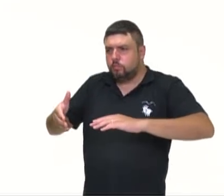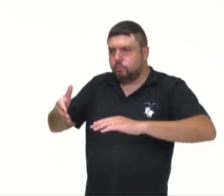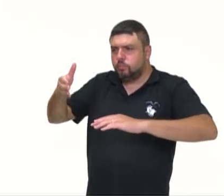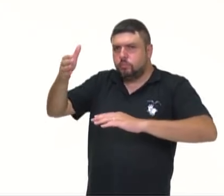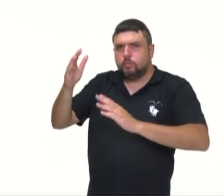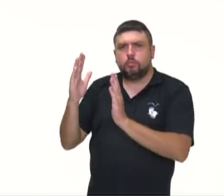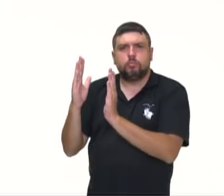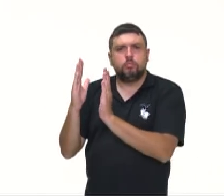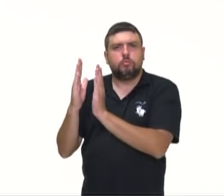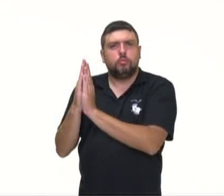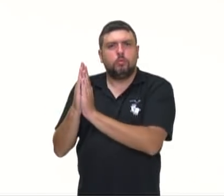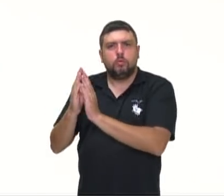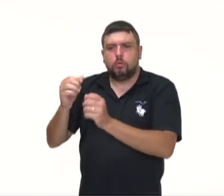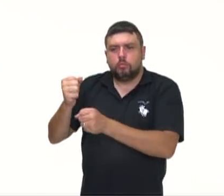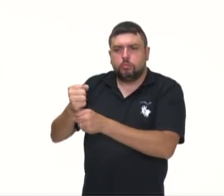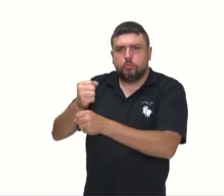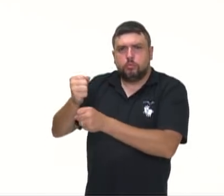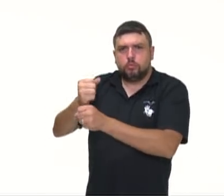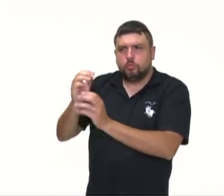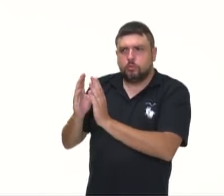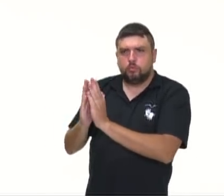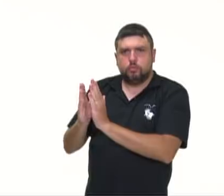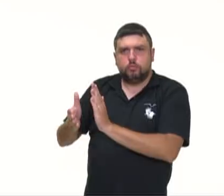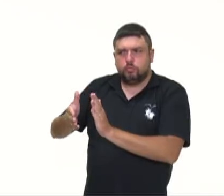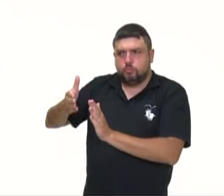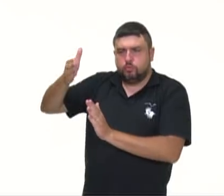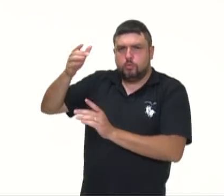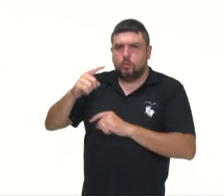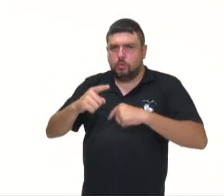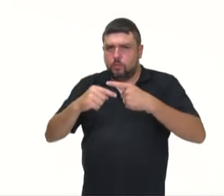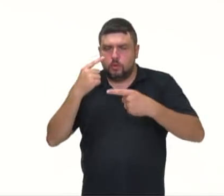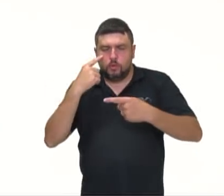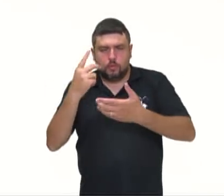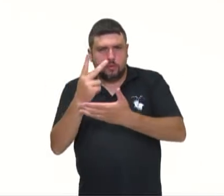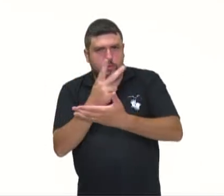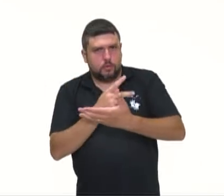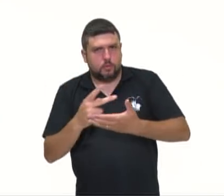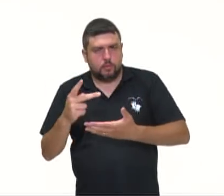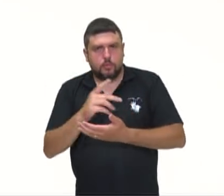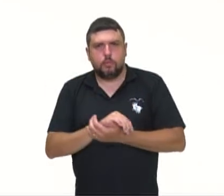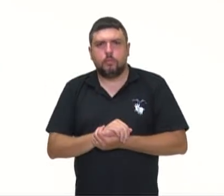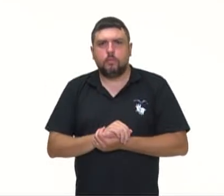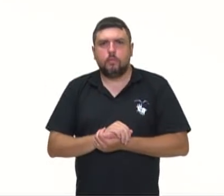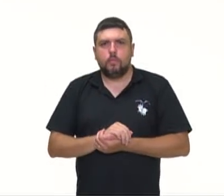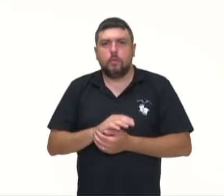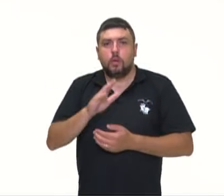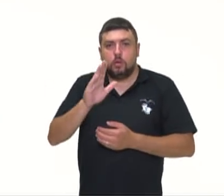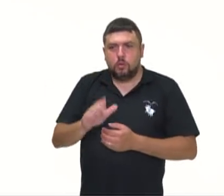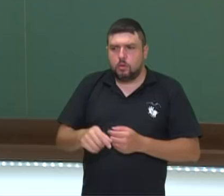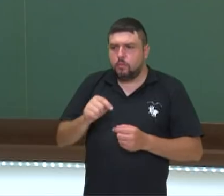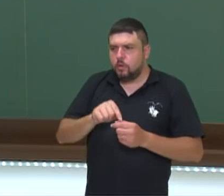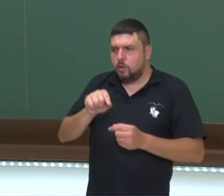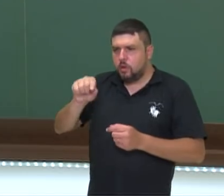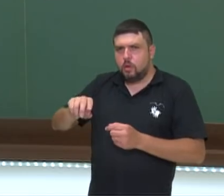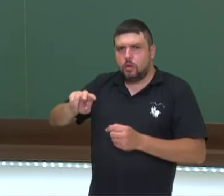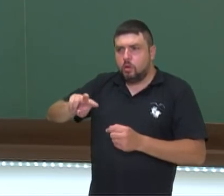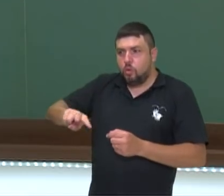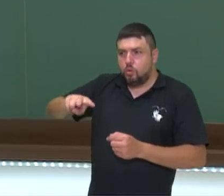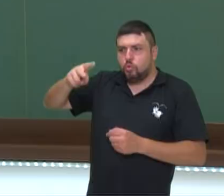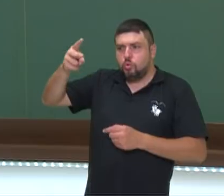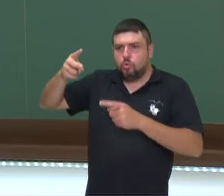Como no desenho, que a gente já vai ver esse desenho. Ele projetou o lado maior com o canteiro com o dobro do lado menor.